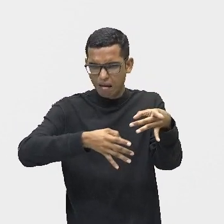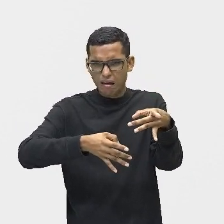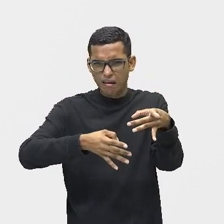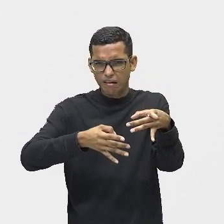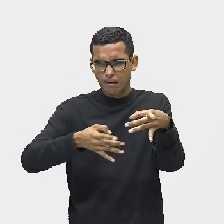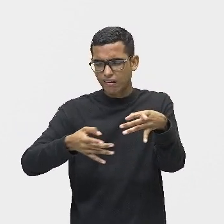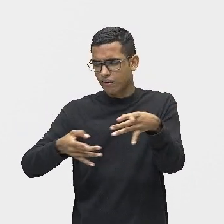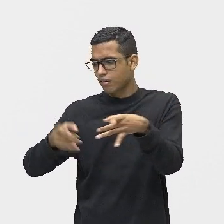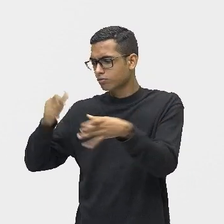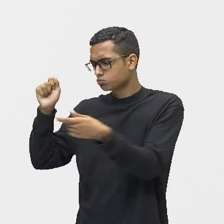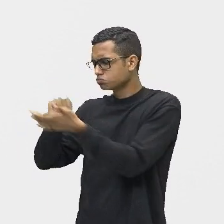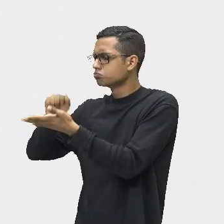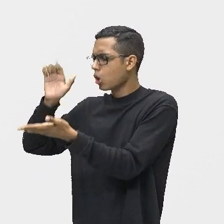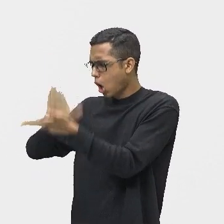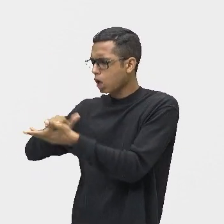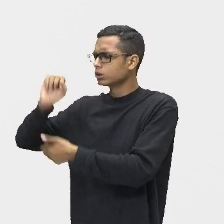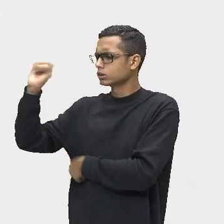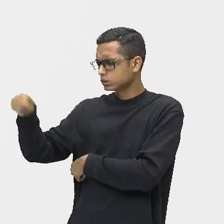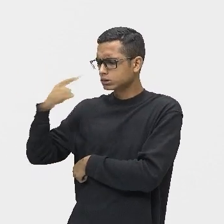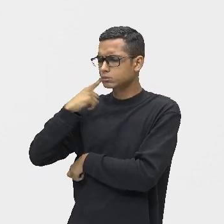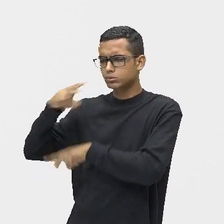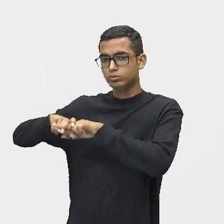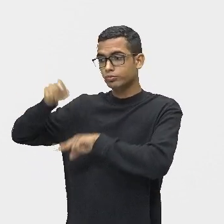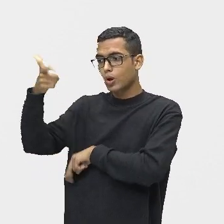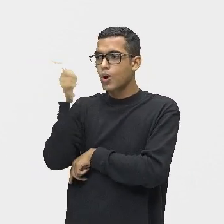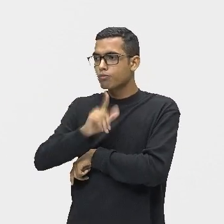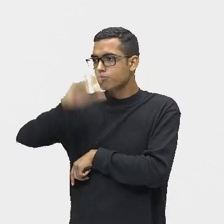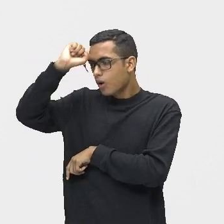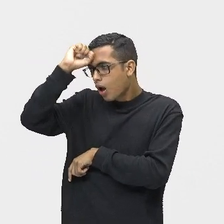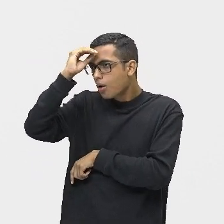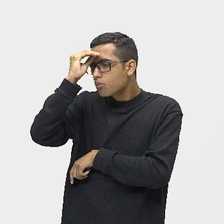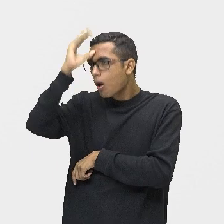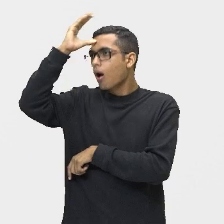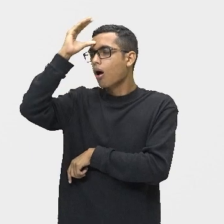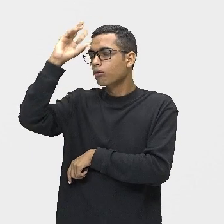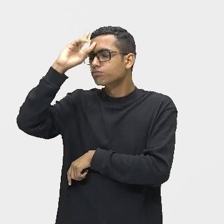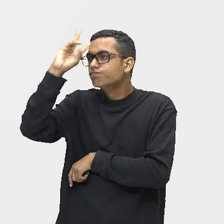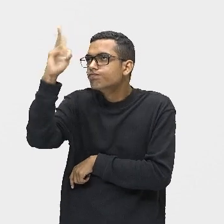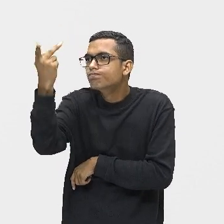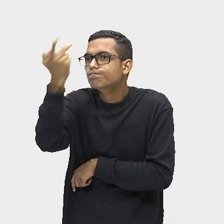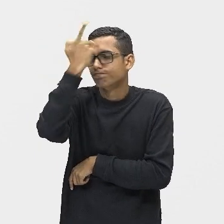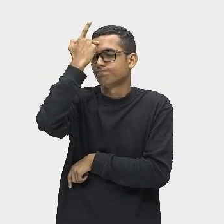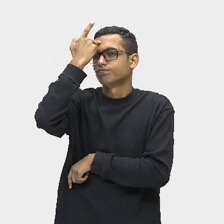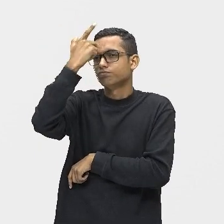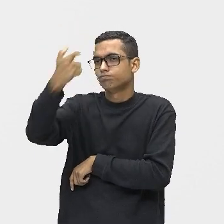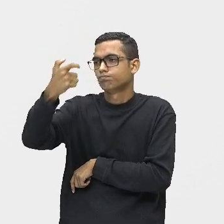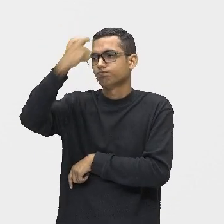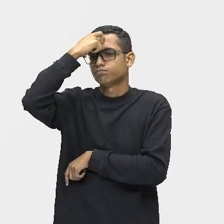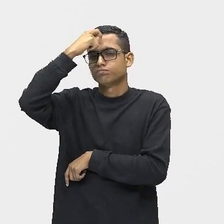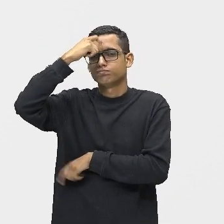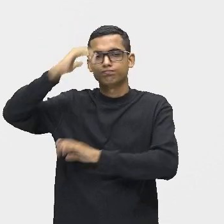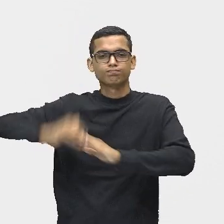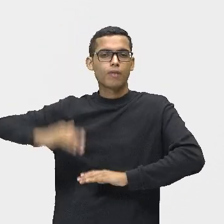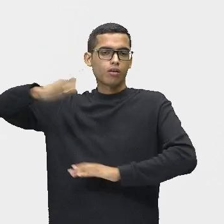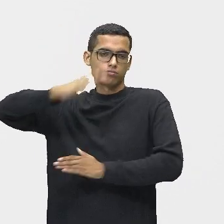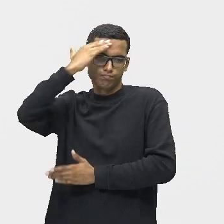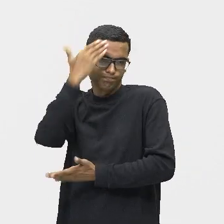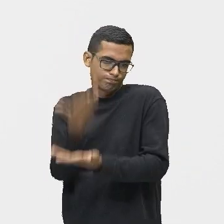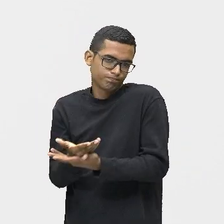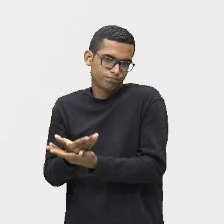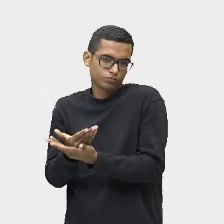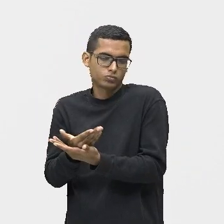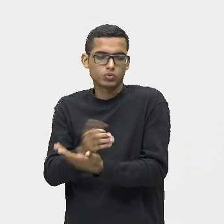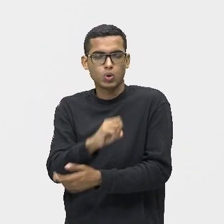forma. Então, seria um ponto de vista apresentado. Acredito que multando as pessoas que jogam lixo